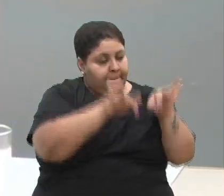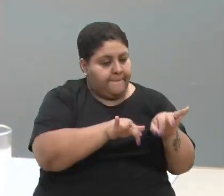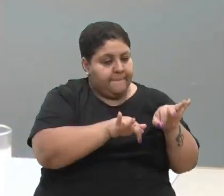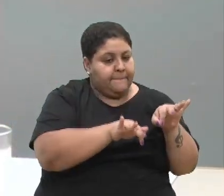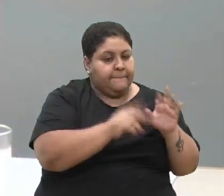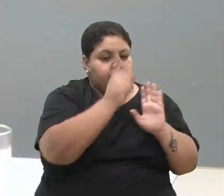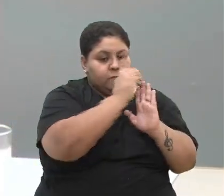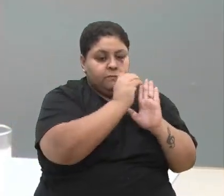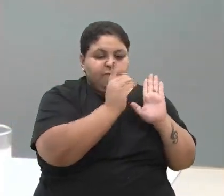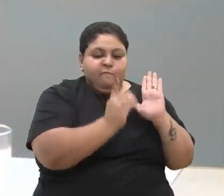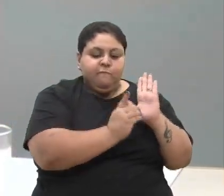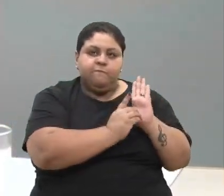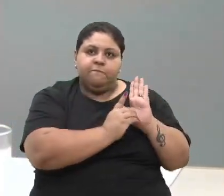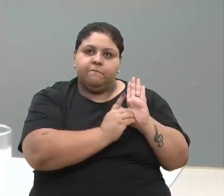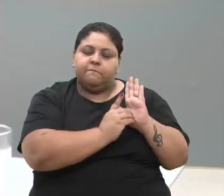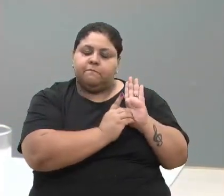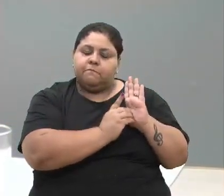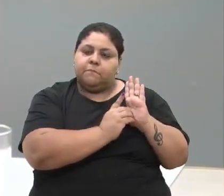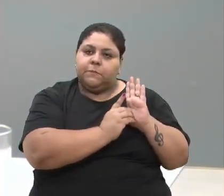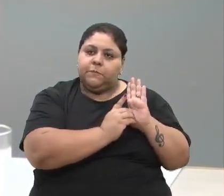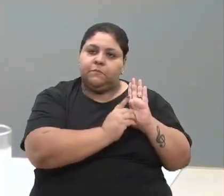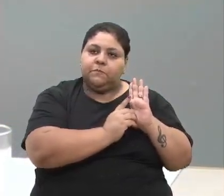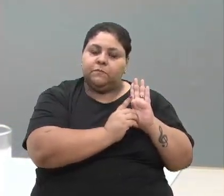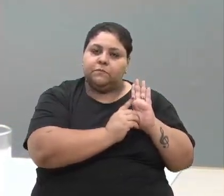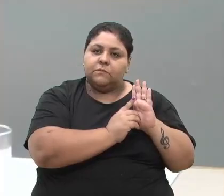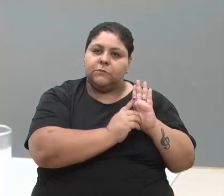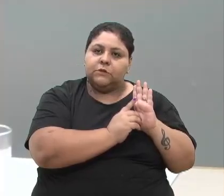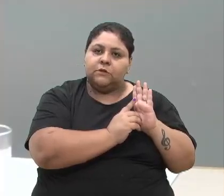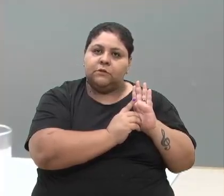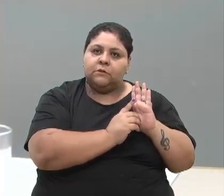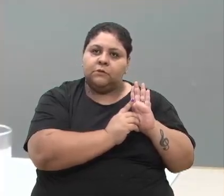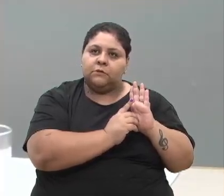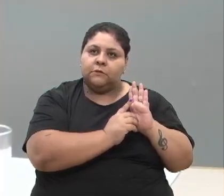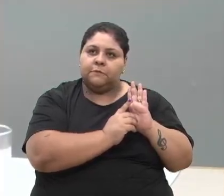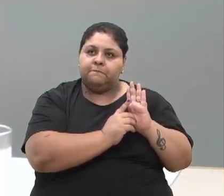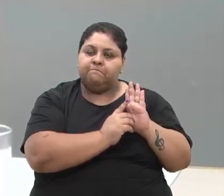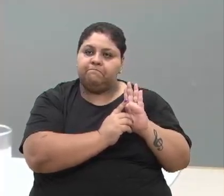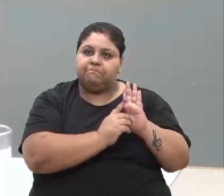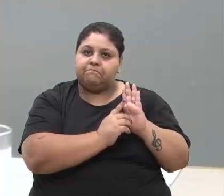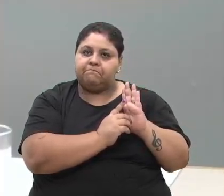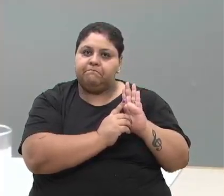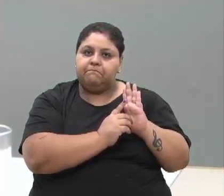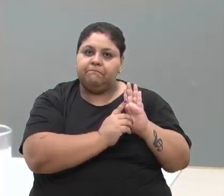desse decreto, né? E, na verdade,